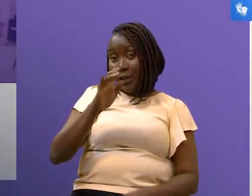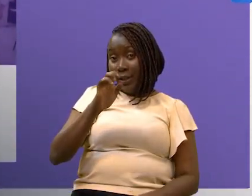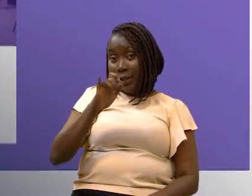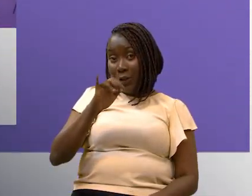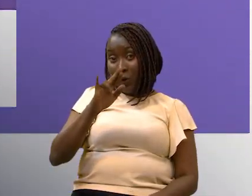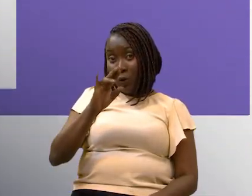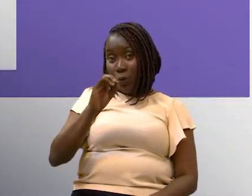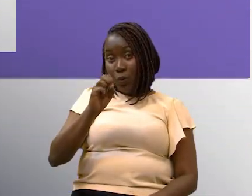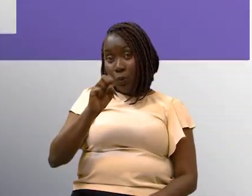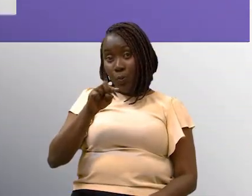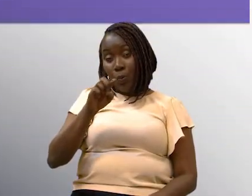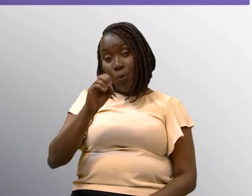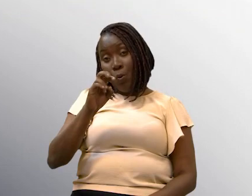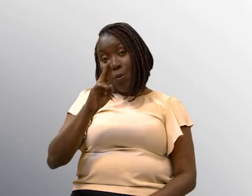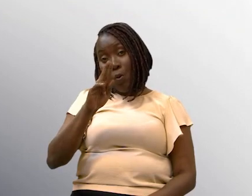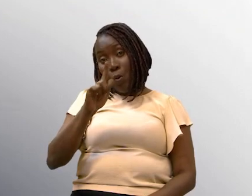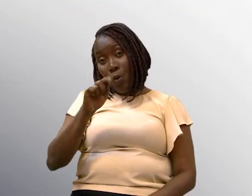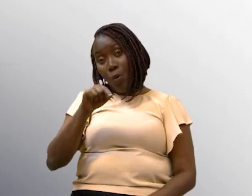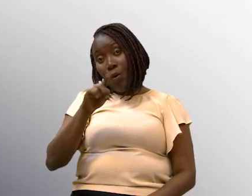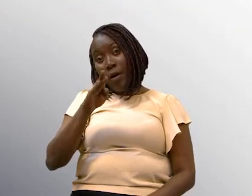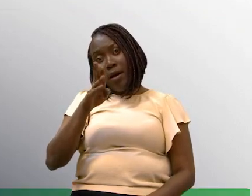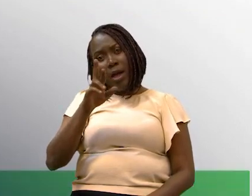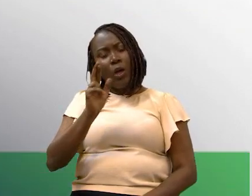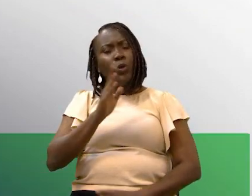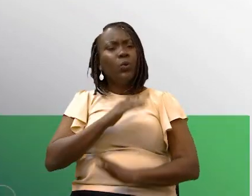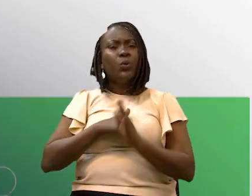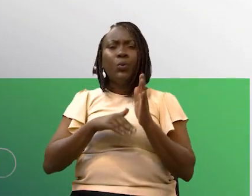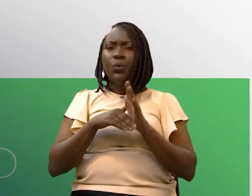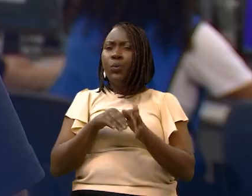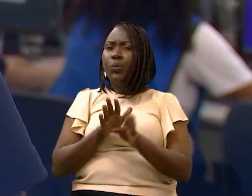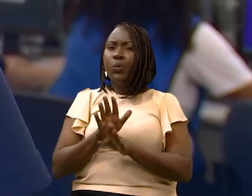patrulheiros.org.br, que vai ter todas as orientações